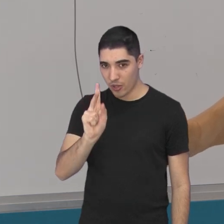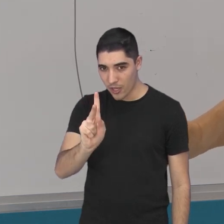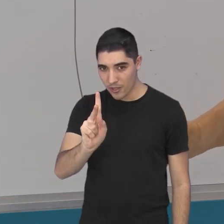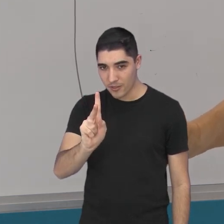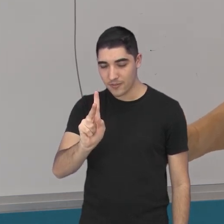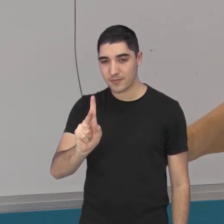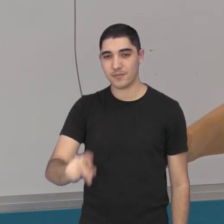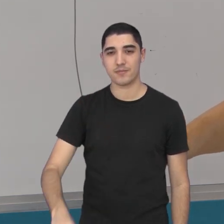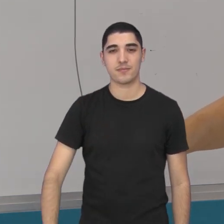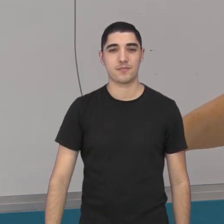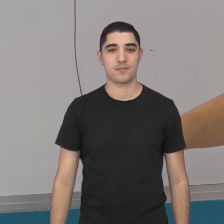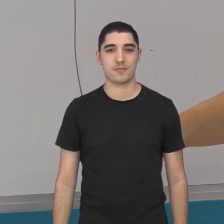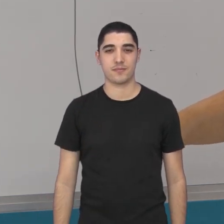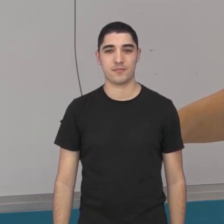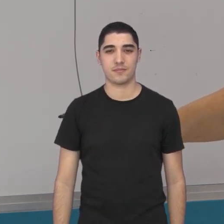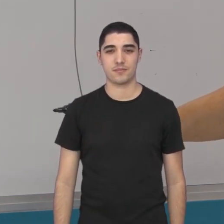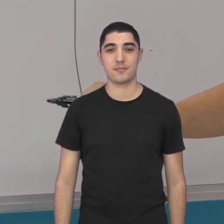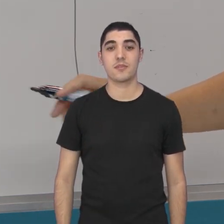Certo?